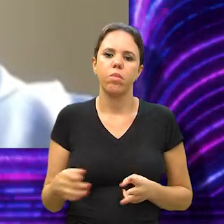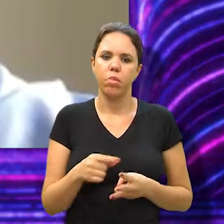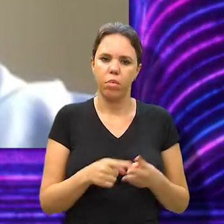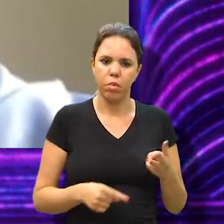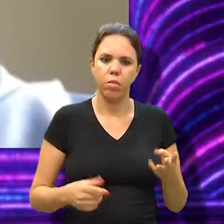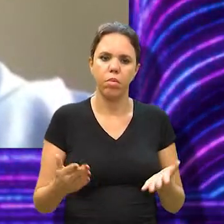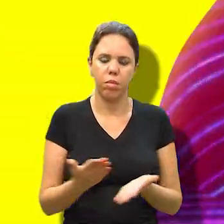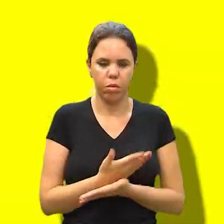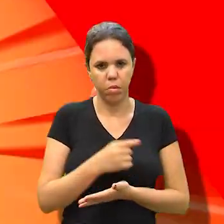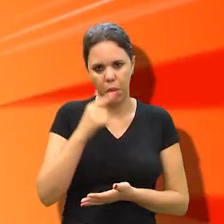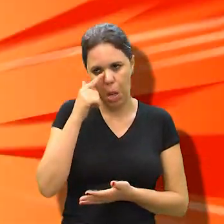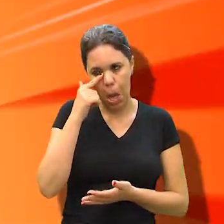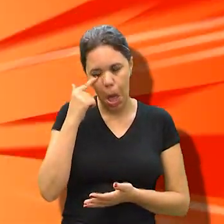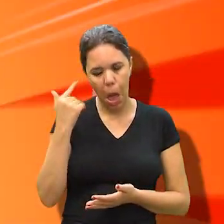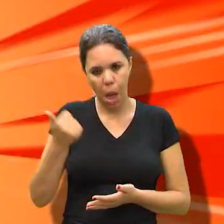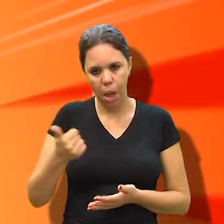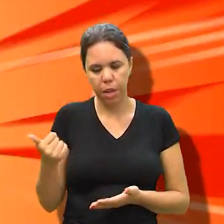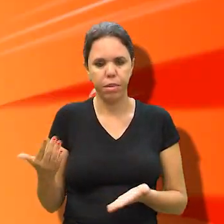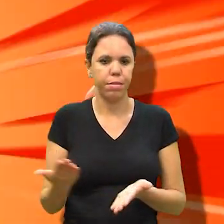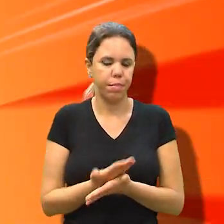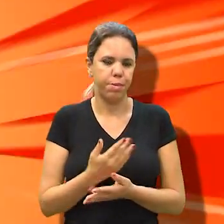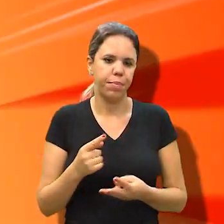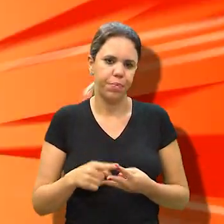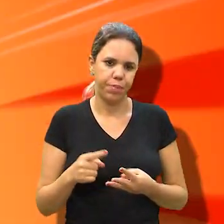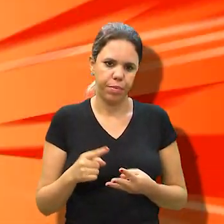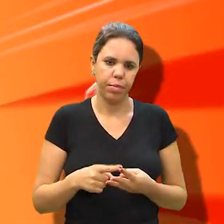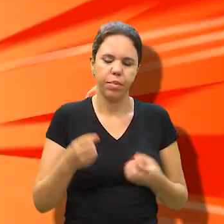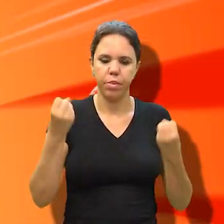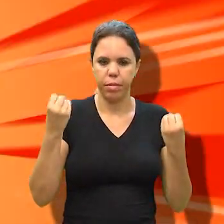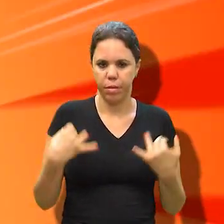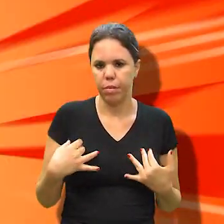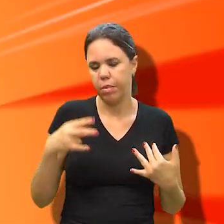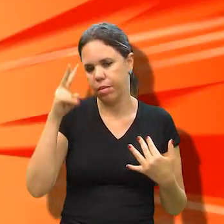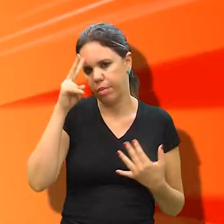desse thriller, né? E primeiro livro, né,